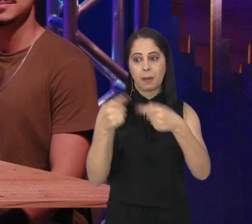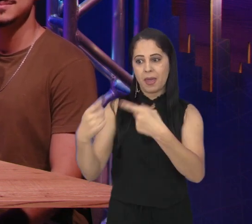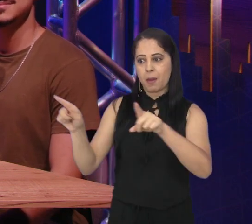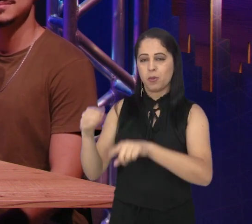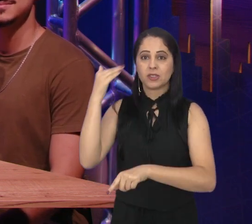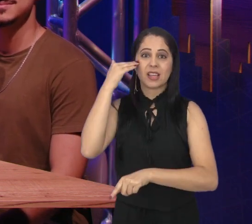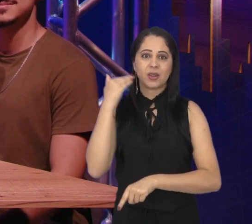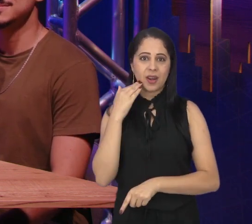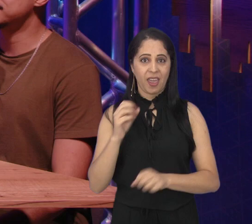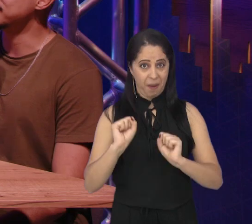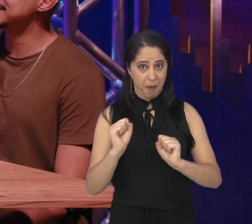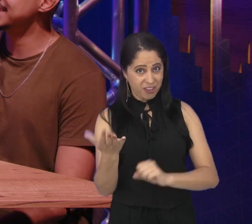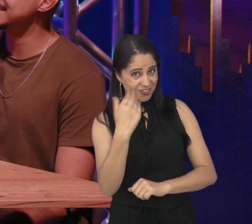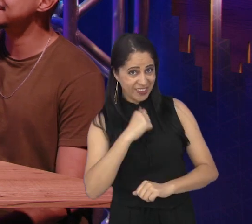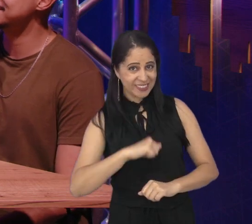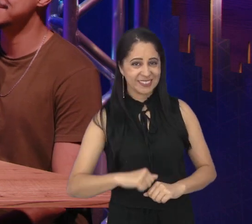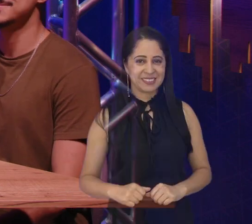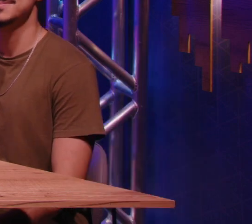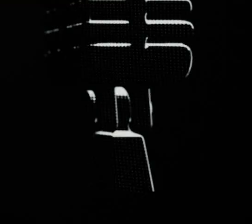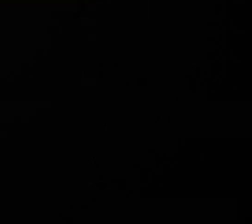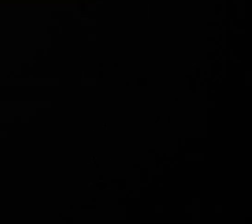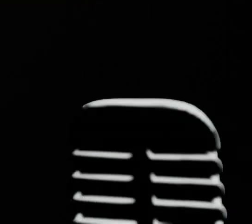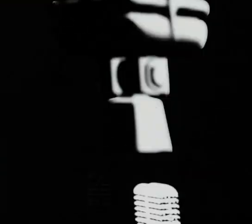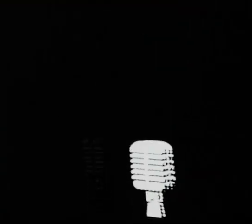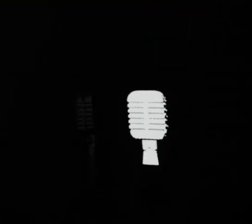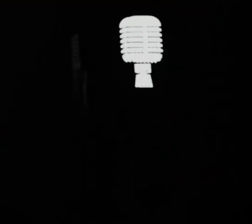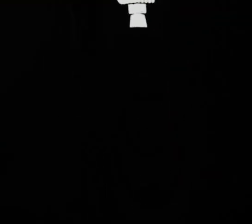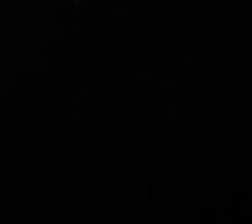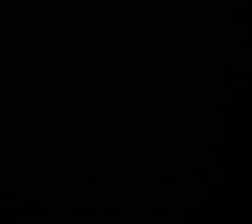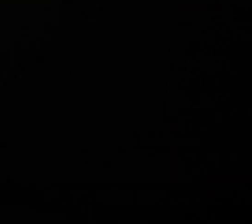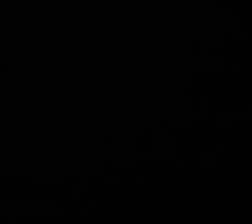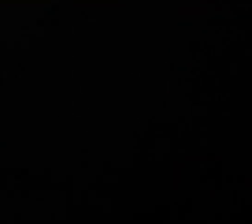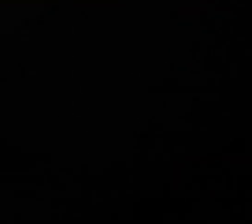e K-pop. Pode ser? Pode ser.